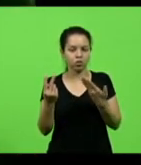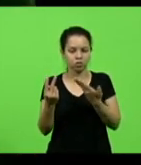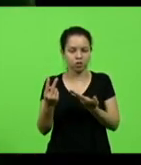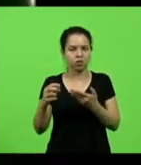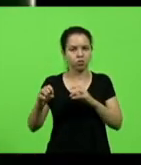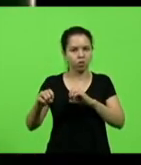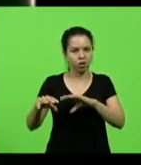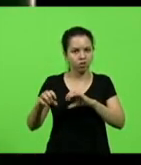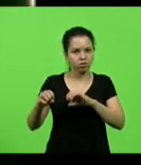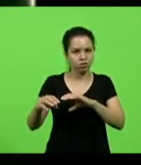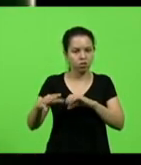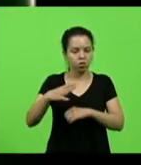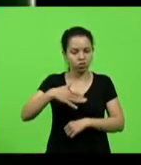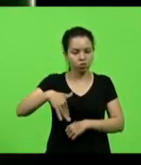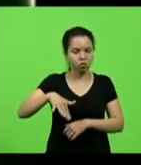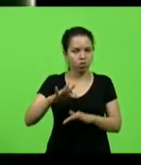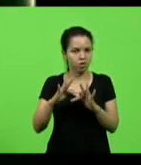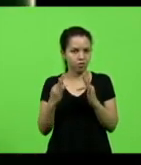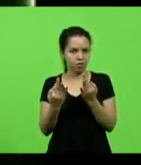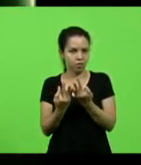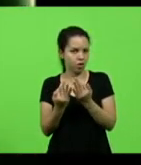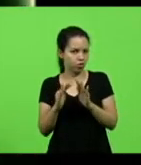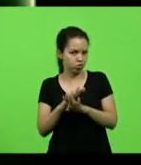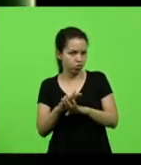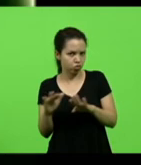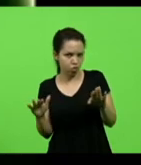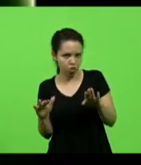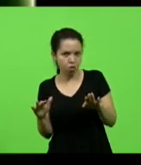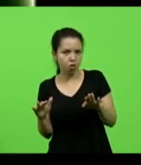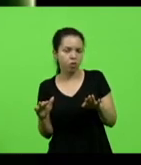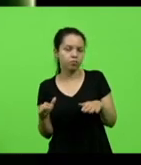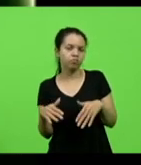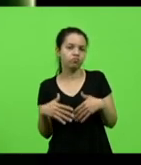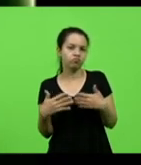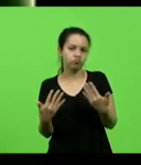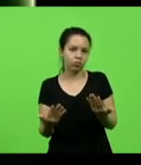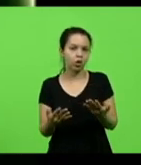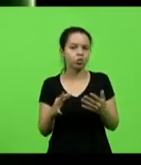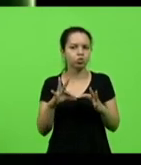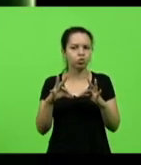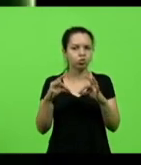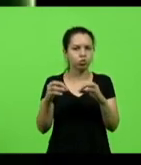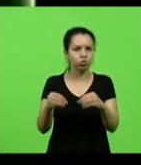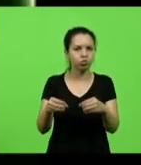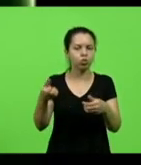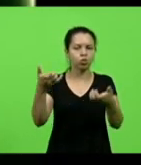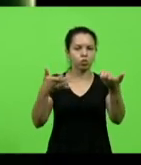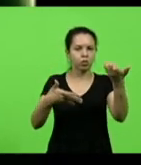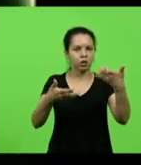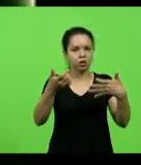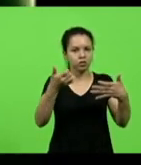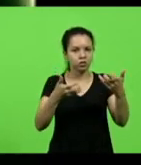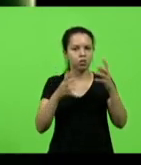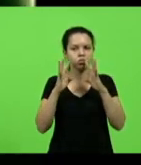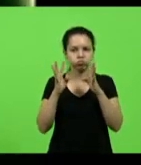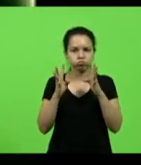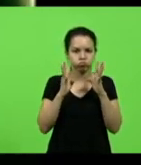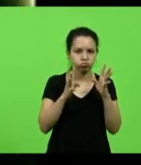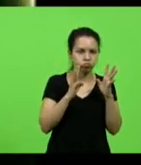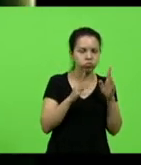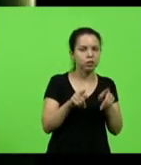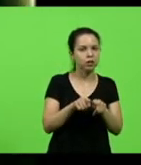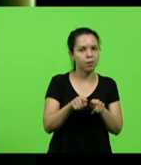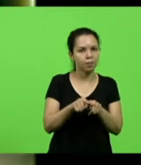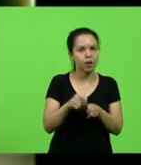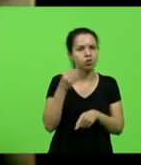família. Então, eu posso dizer que ouvindo tudo que eu ouvi e vivenciando o que eu vivenciei nos